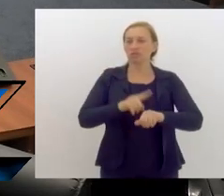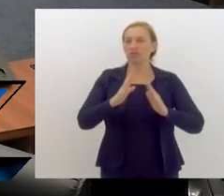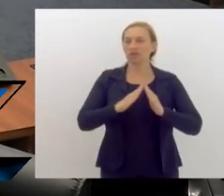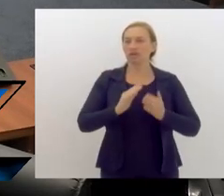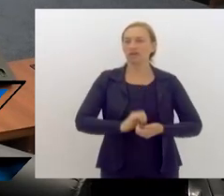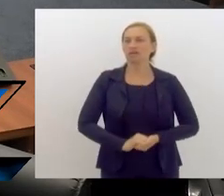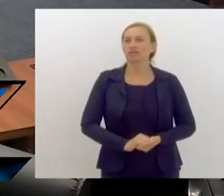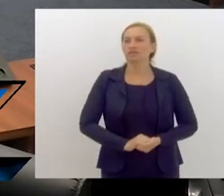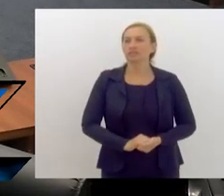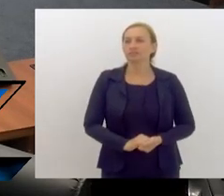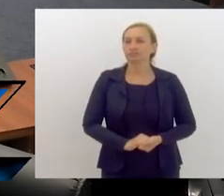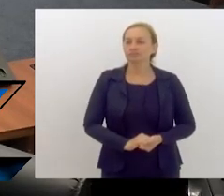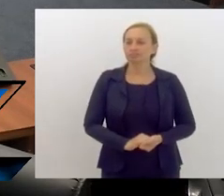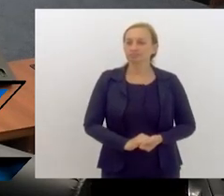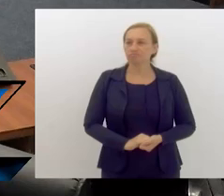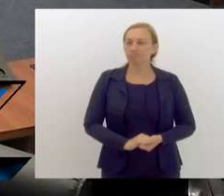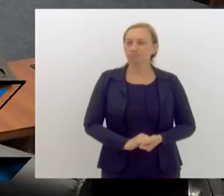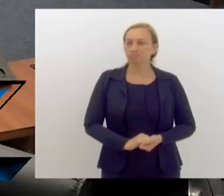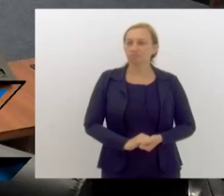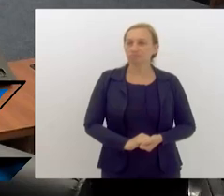no tempo regimental